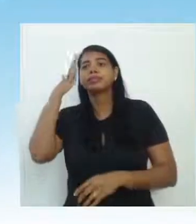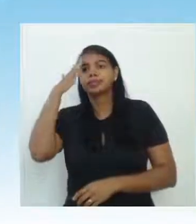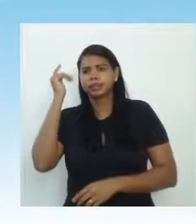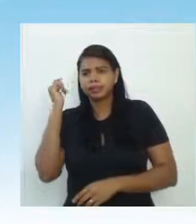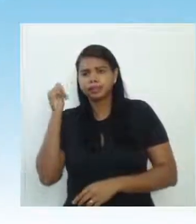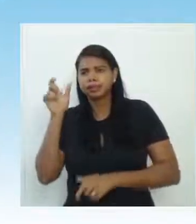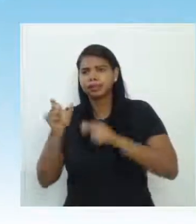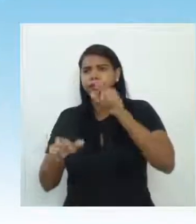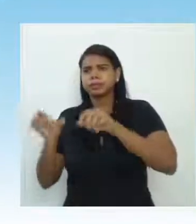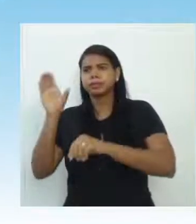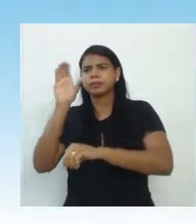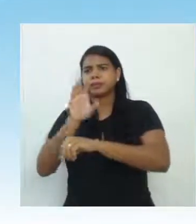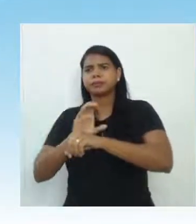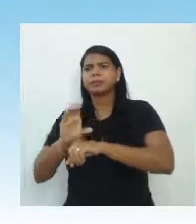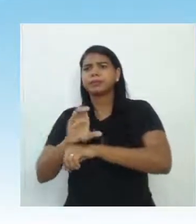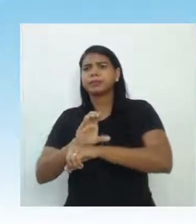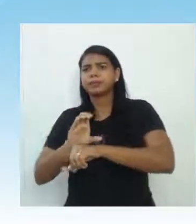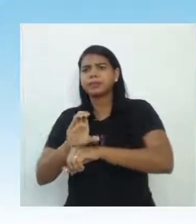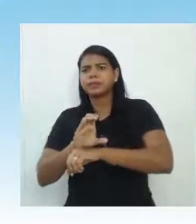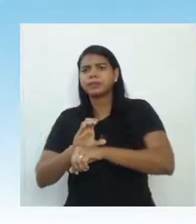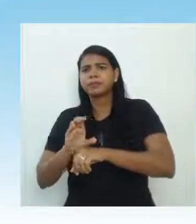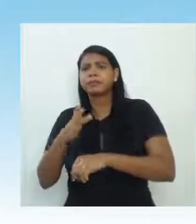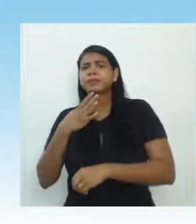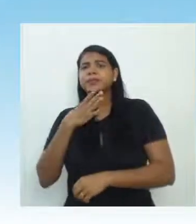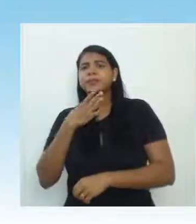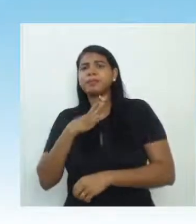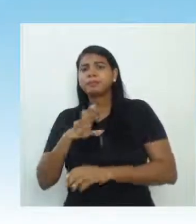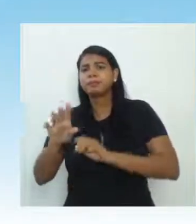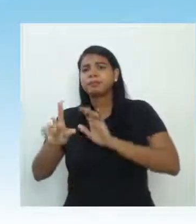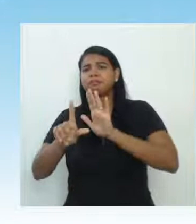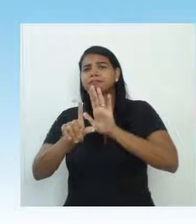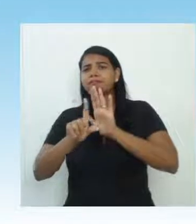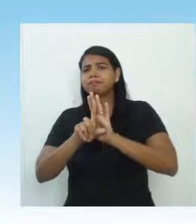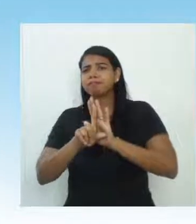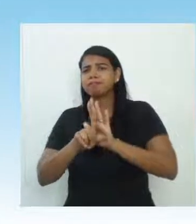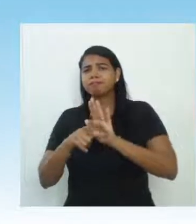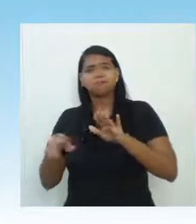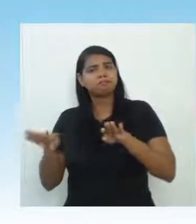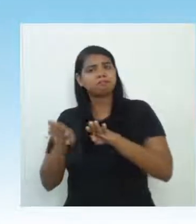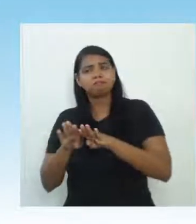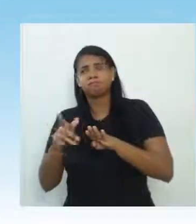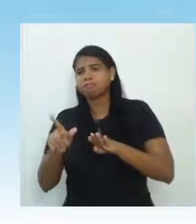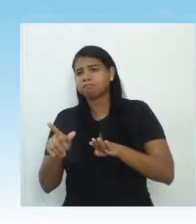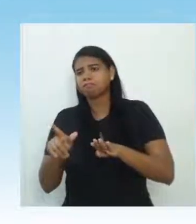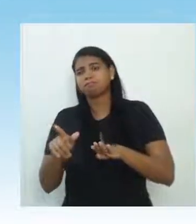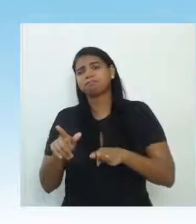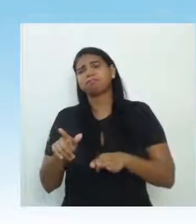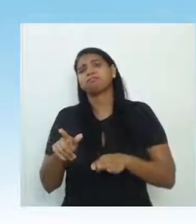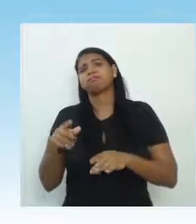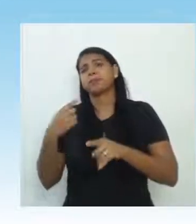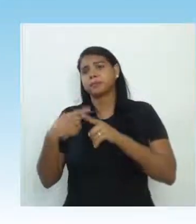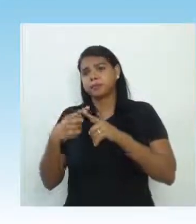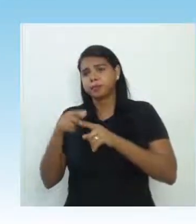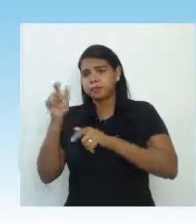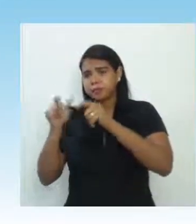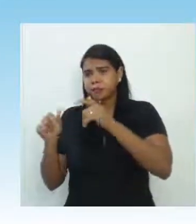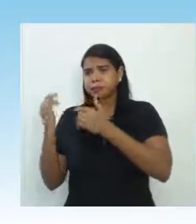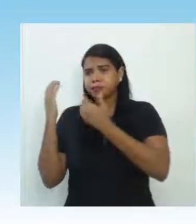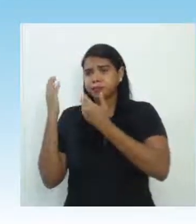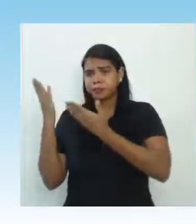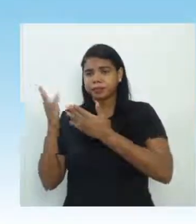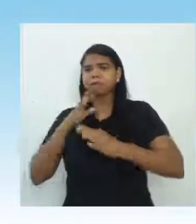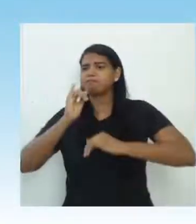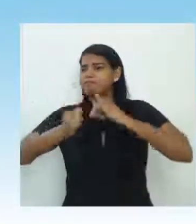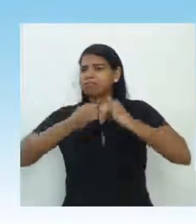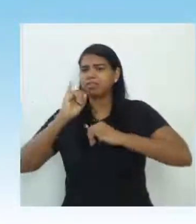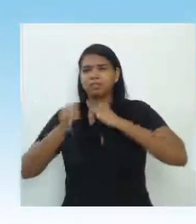vão ouvir mais tarde que o desconhecimento de uma lei não vai inocentar ninguém não, viu? Porque a Constituição está aí, na internet,